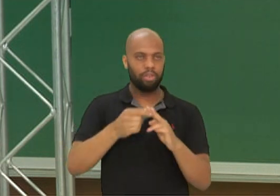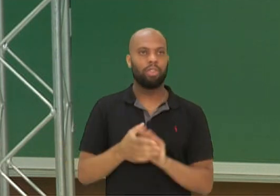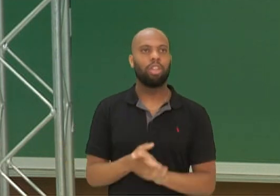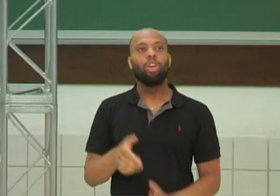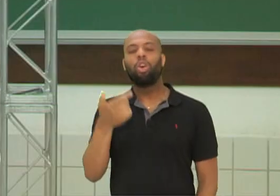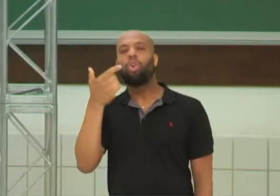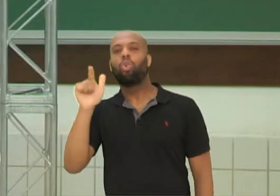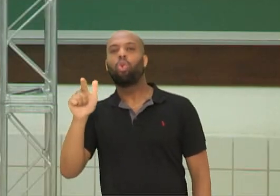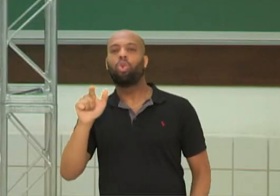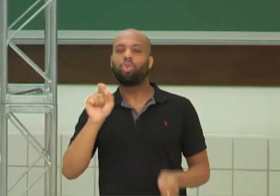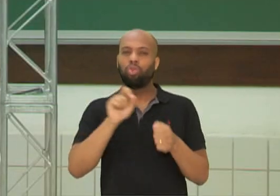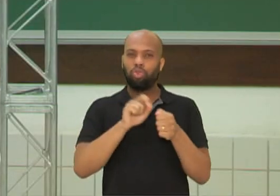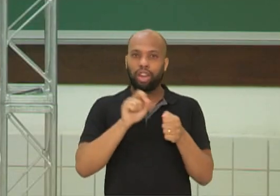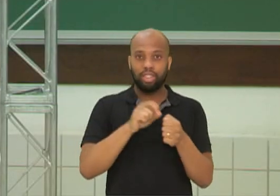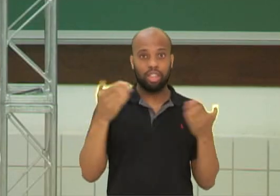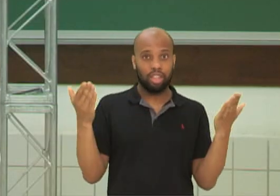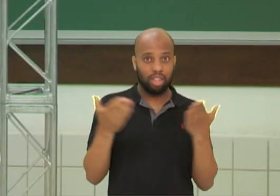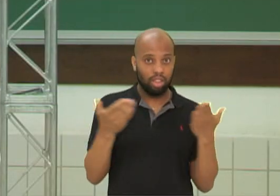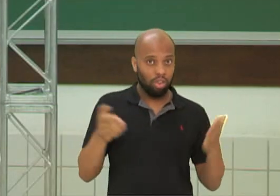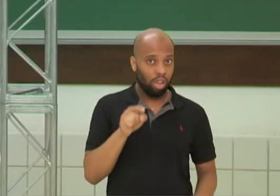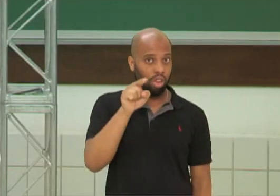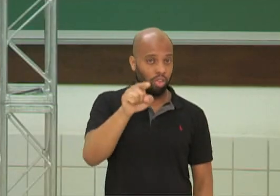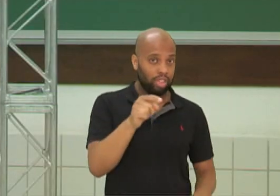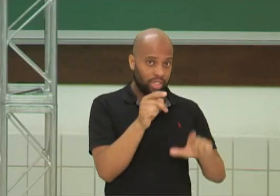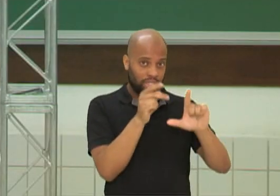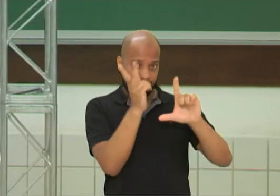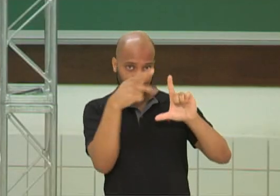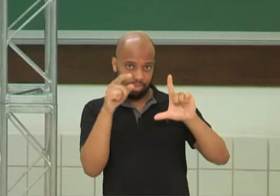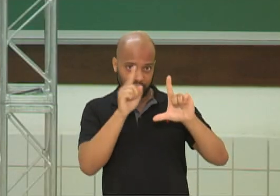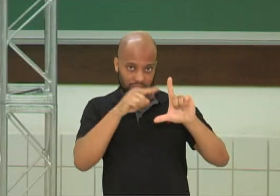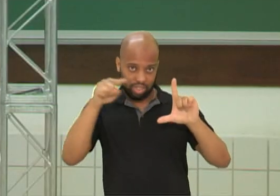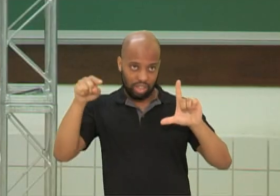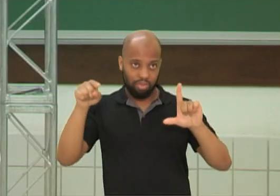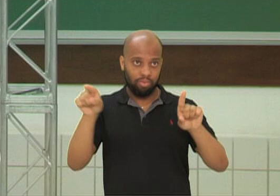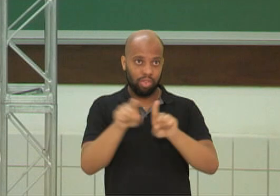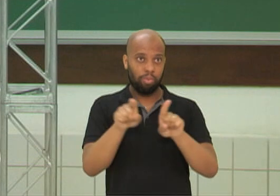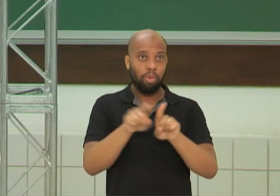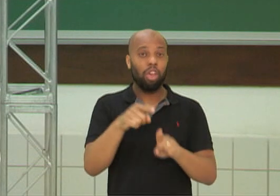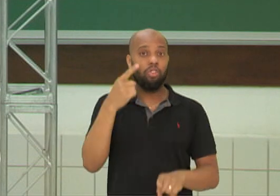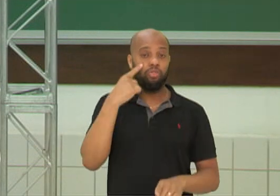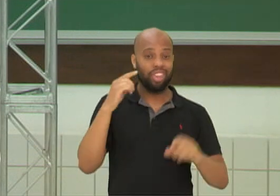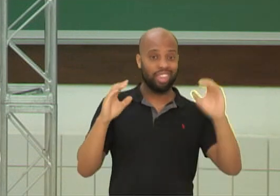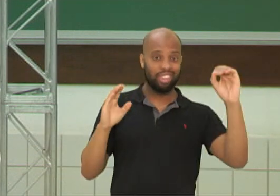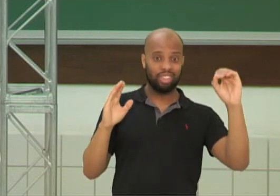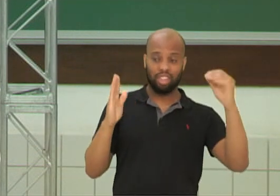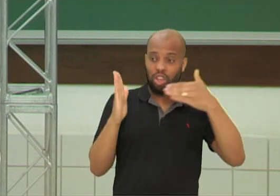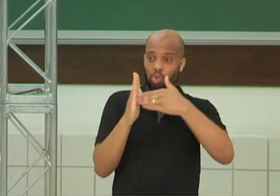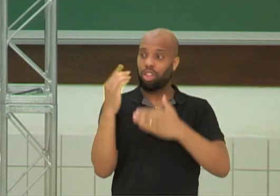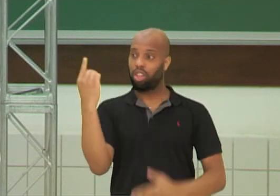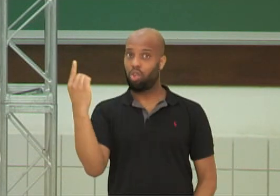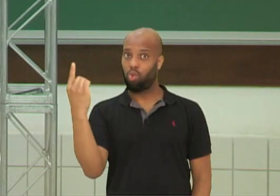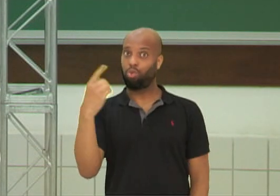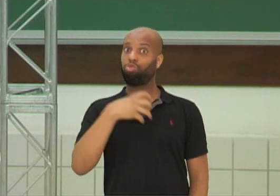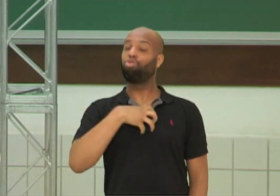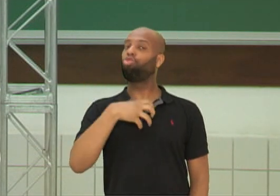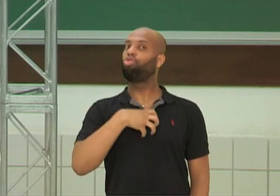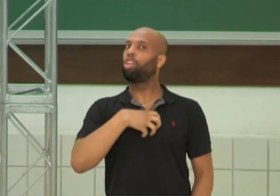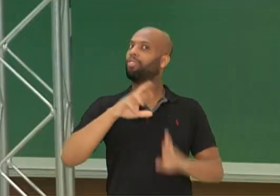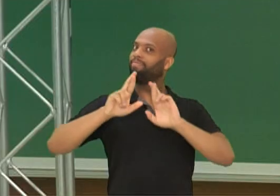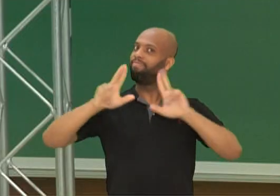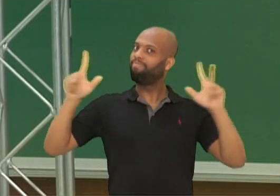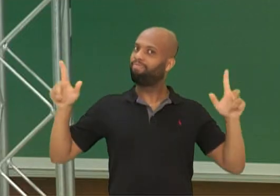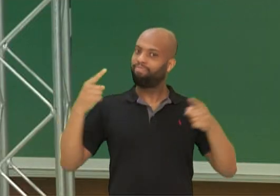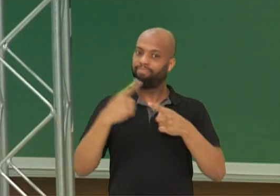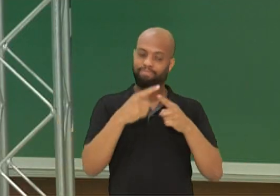Mais um gráfico, então, agora. Muita atenção, hein? A base está entre 0 e 1.